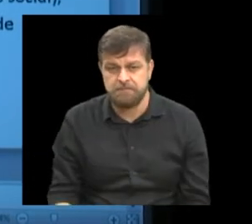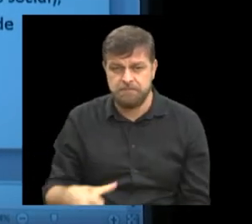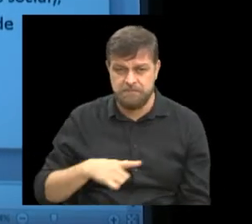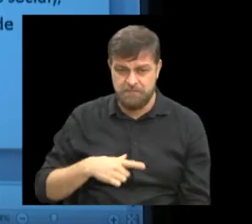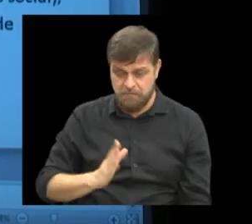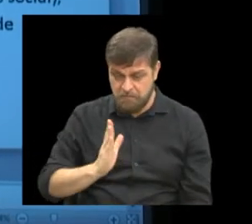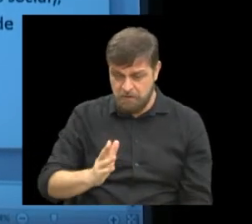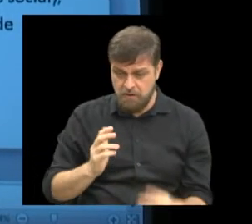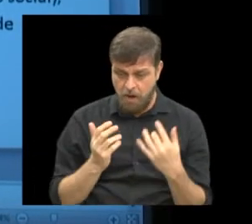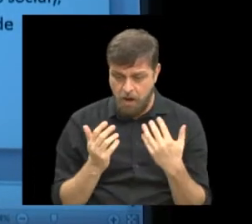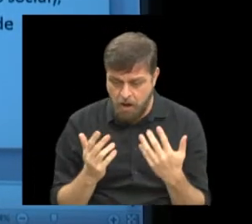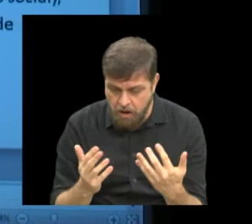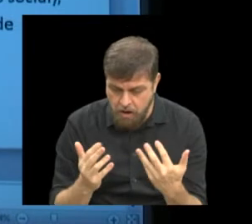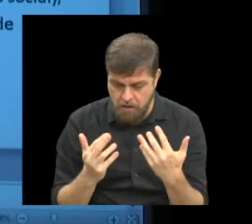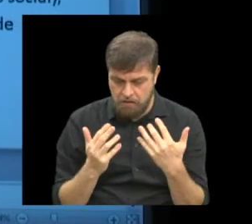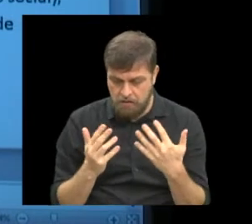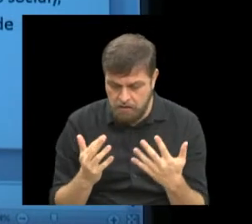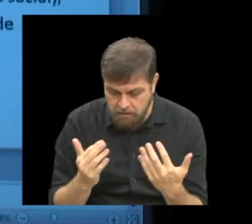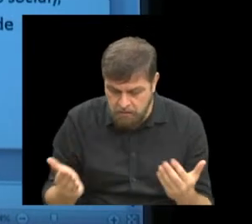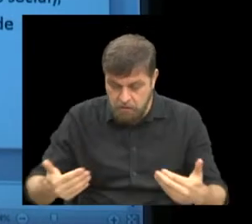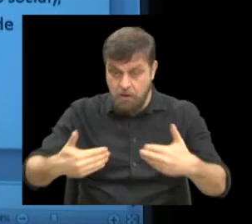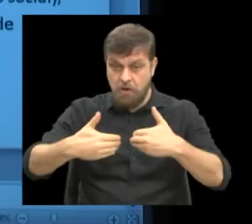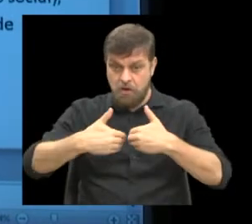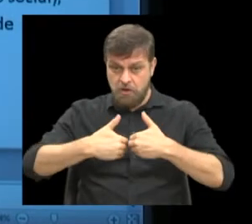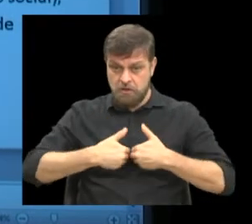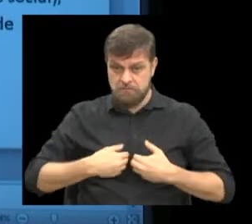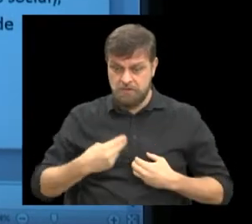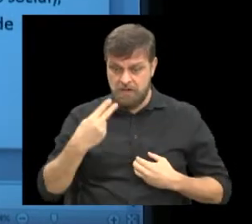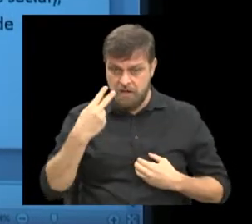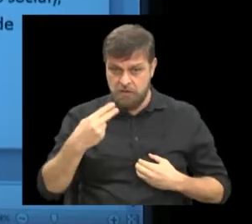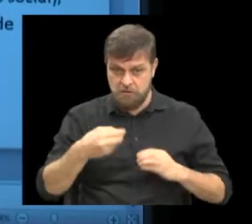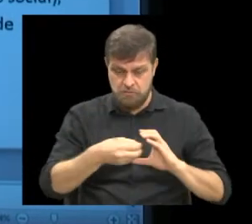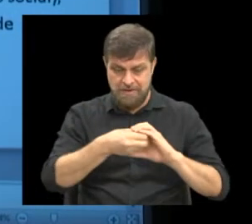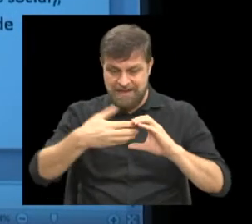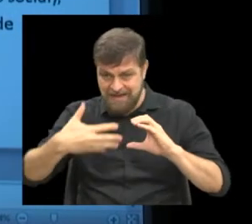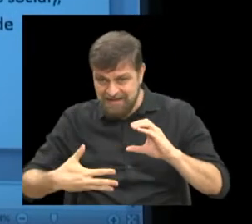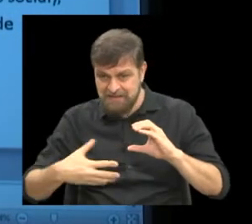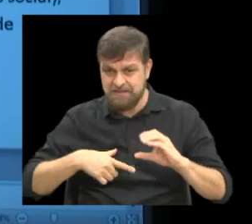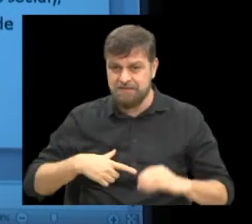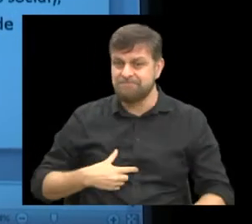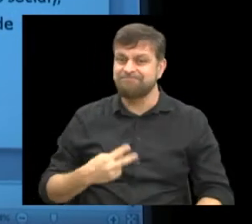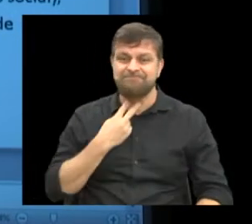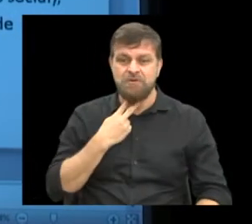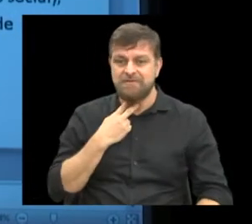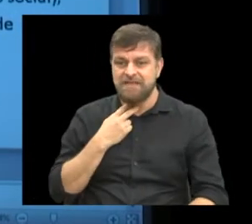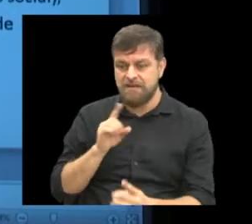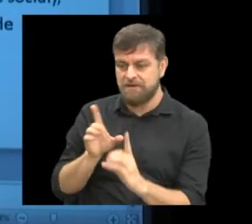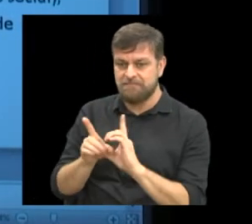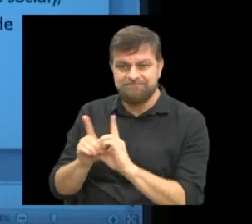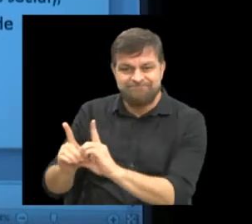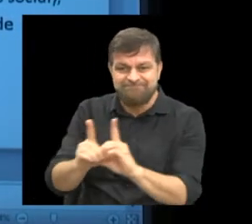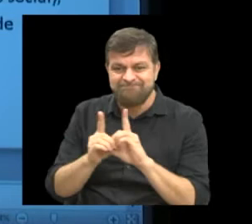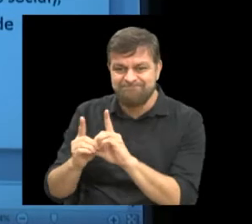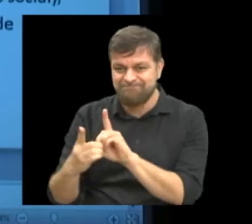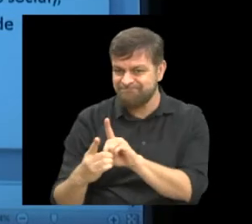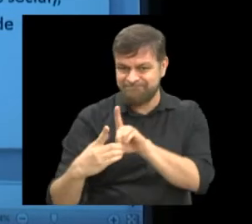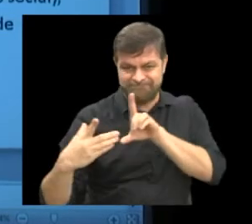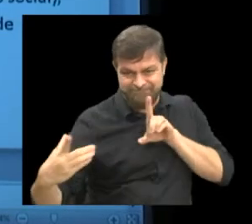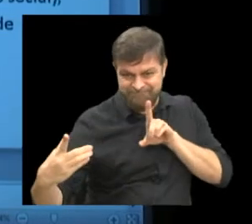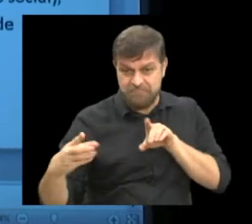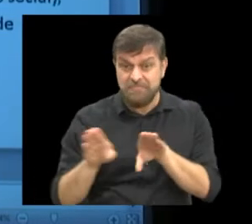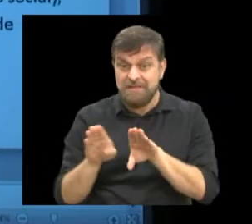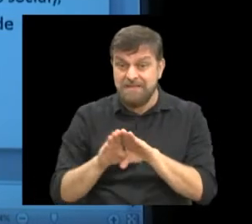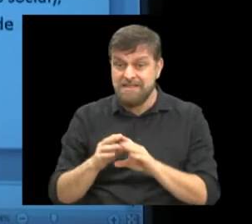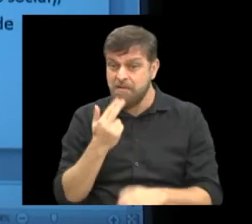Então, o autismo ele tem essas duas características fundamentais, que é a inabilidade para interagir socialmente e a dificuldade no domínio da